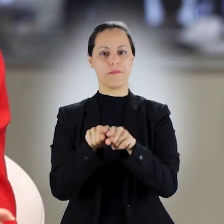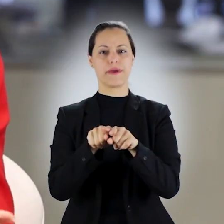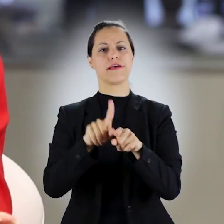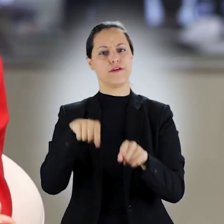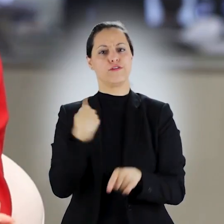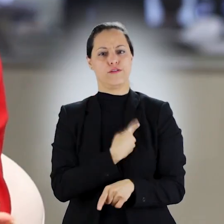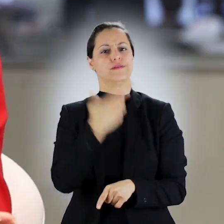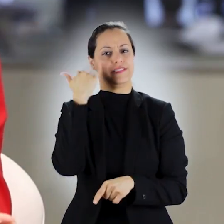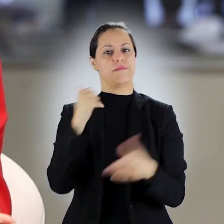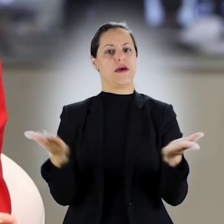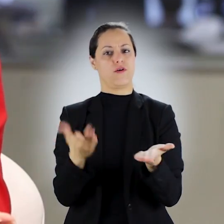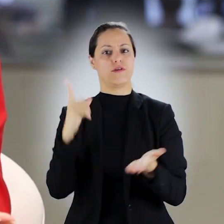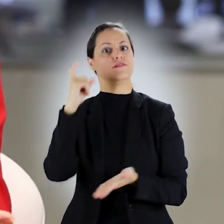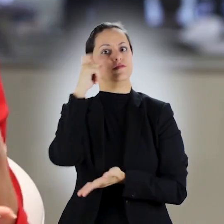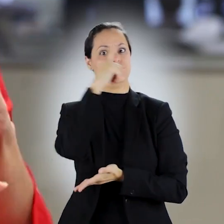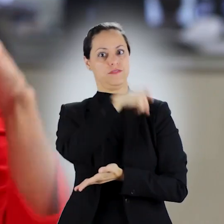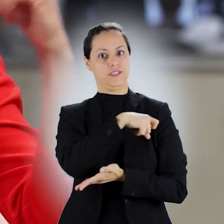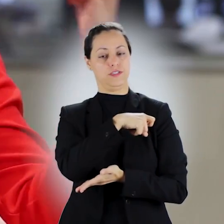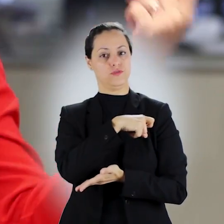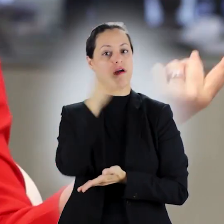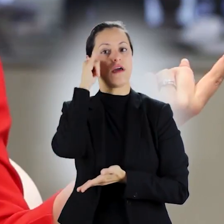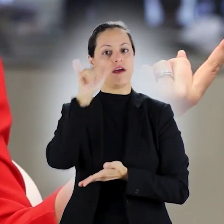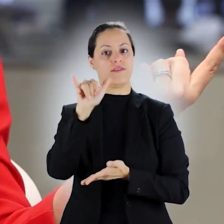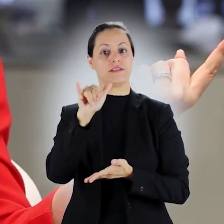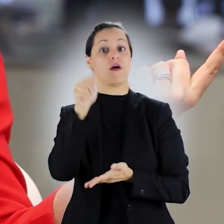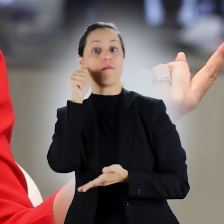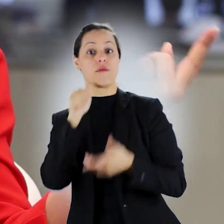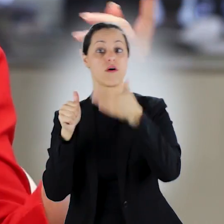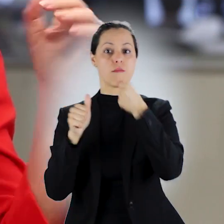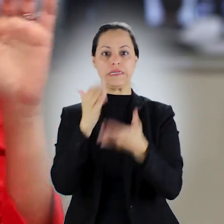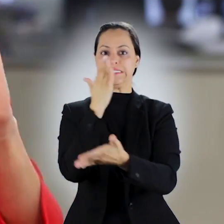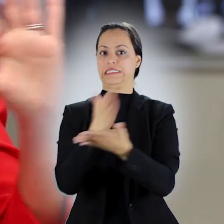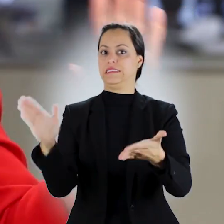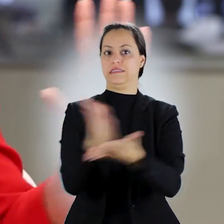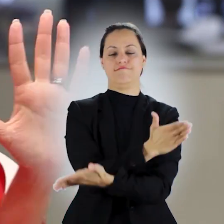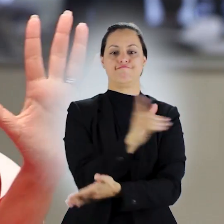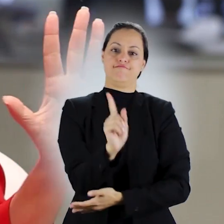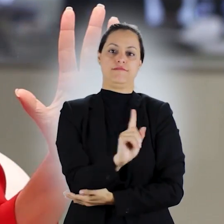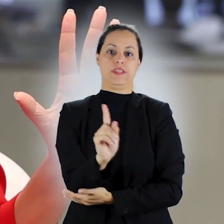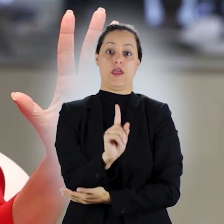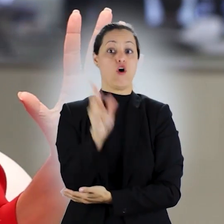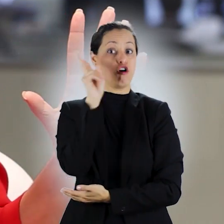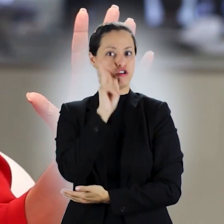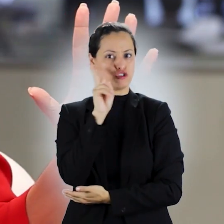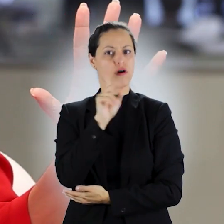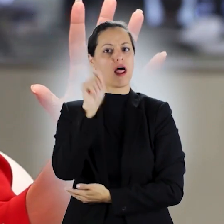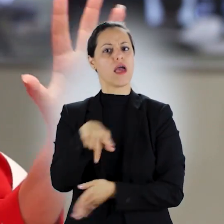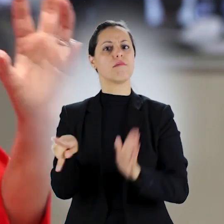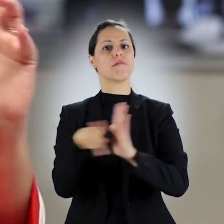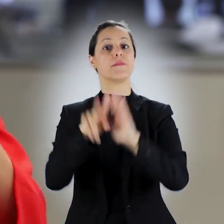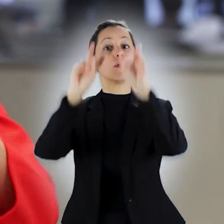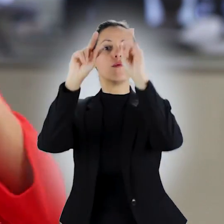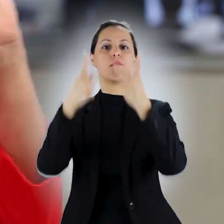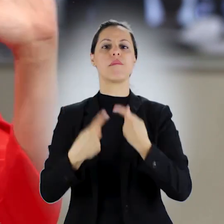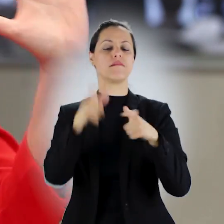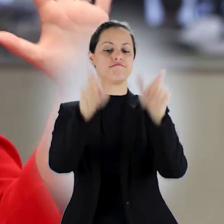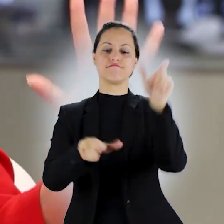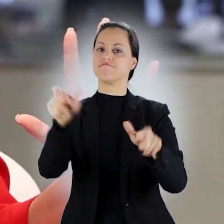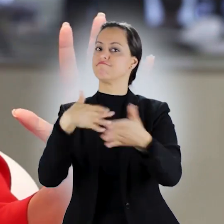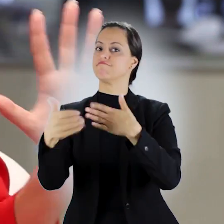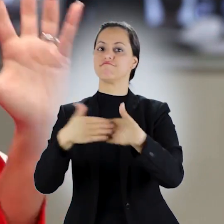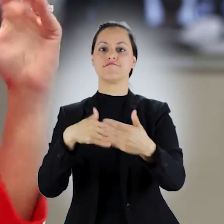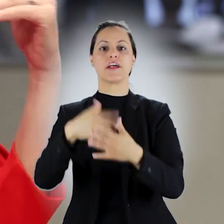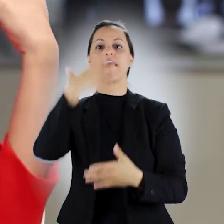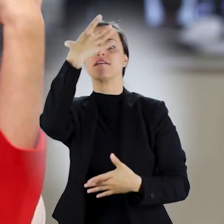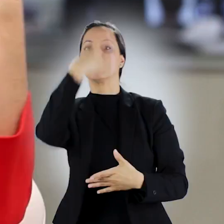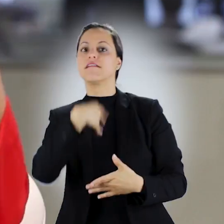que esse ponto que a gente vive hoje na sociedade é além do sexismo. Sim, a história total. Não é entre homem e mulher, não, né? Não. A história é entre seres